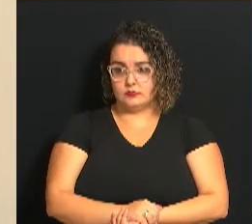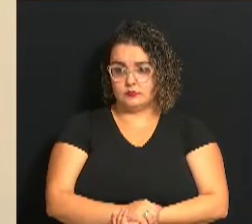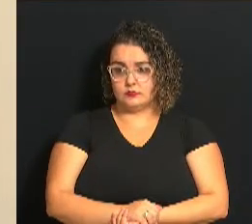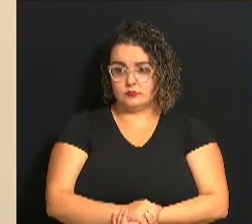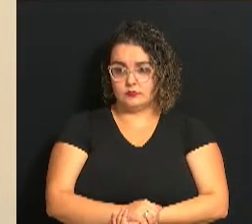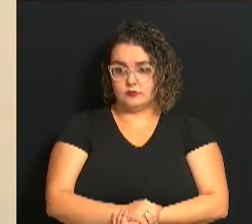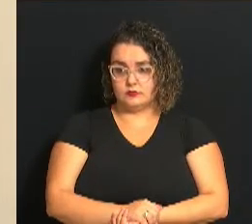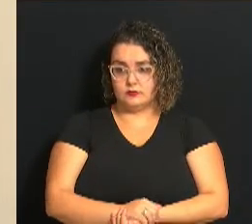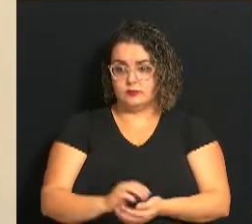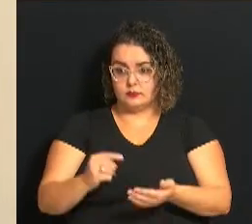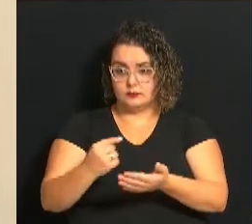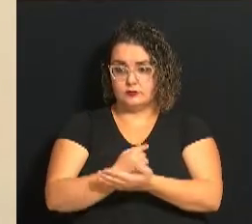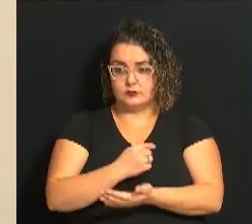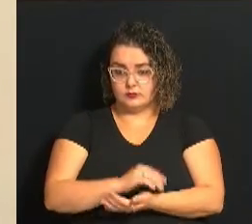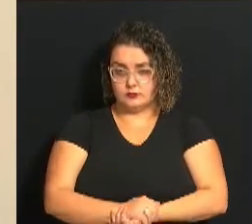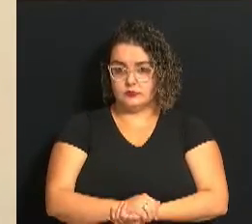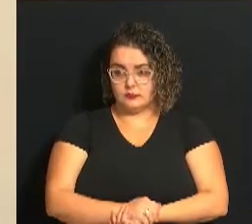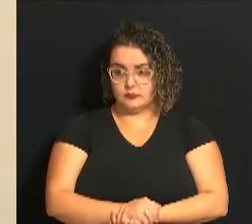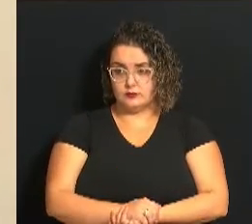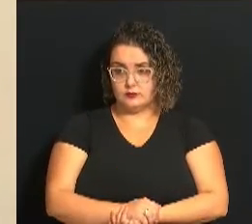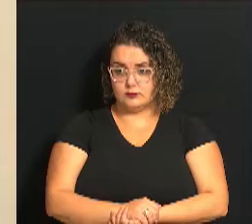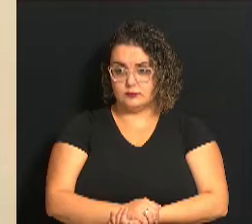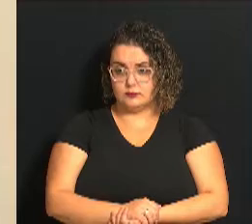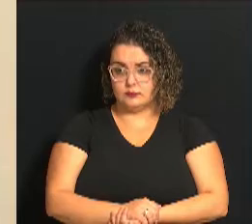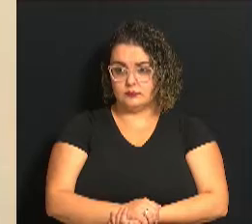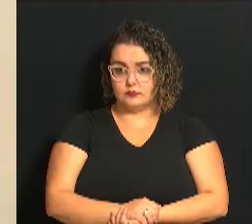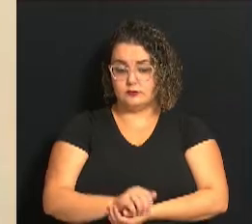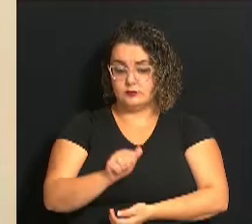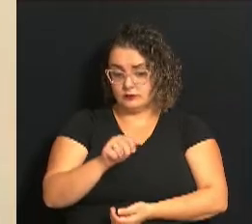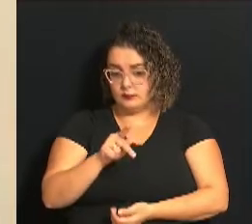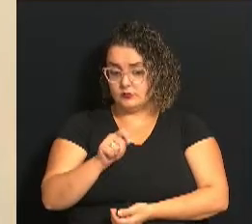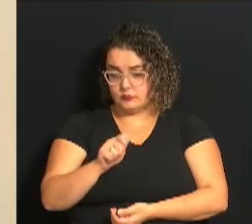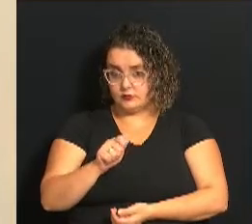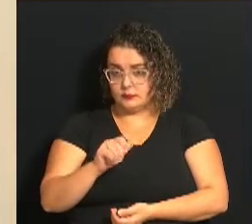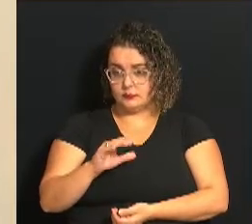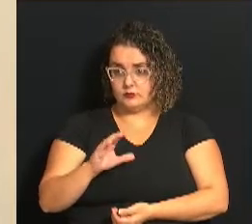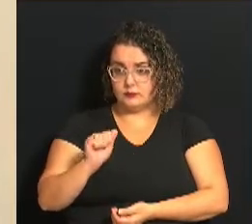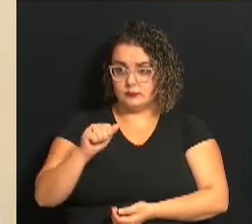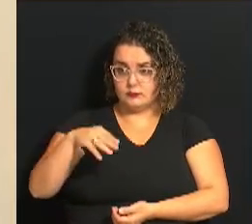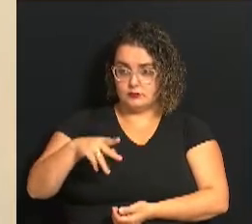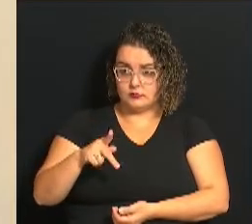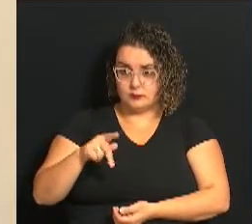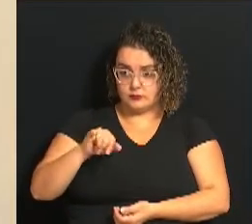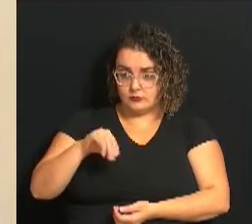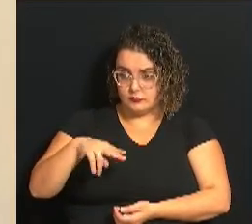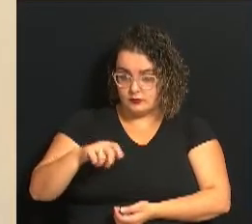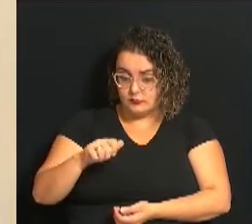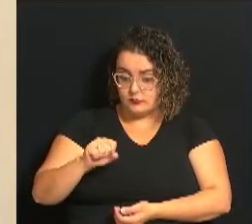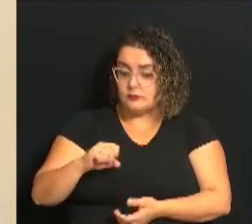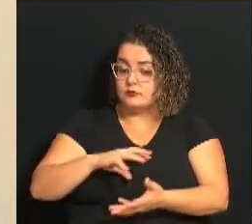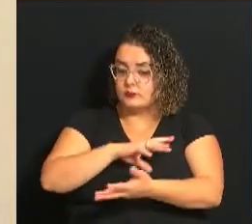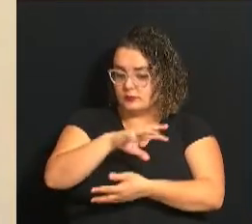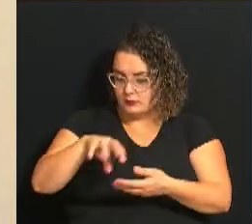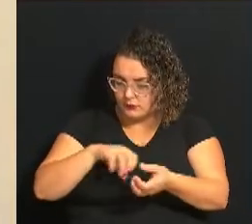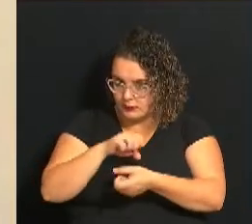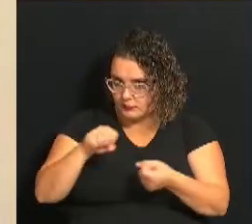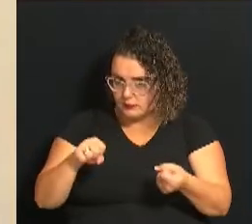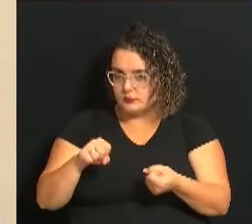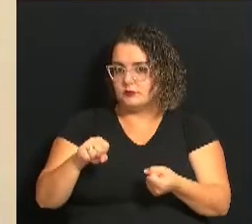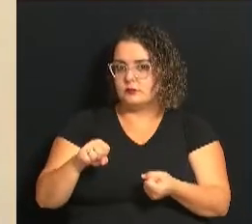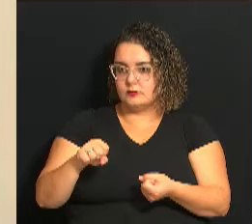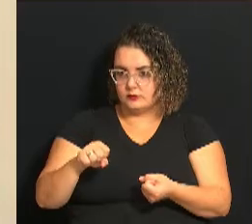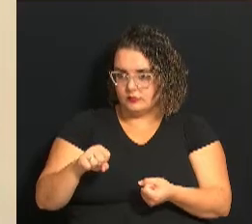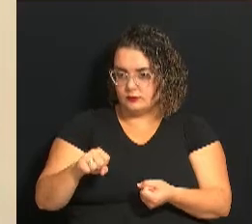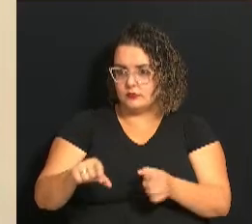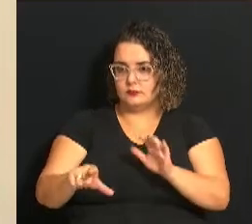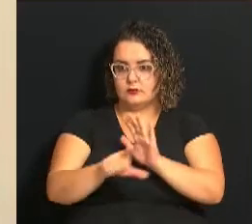veio pela internet, né, a APA de Campinas, ela é uma unidade de conservação de uso sustentável, então ela é regrada também pela Lei